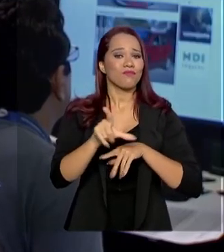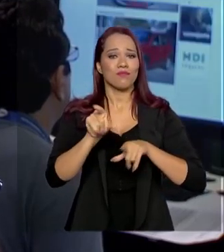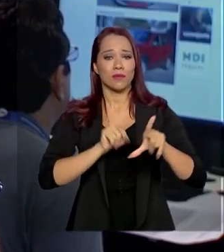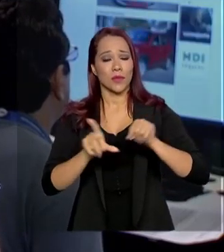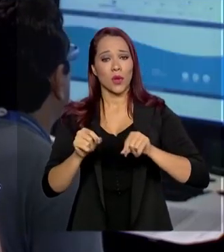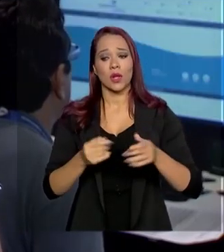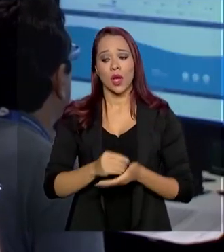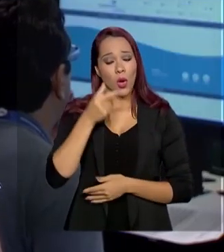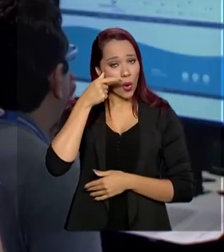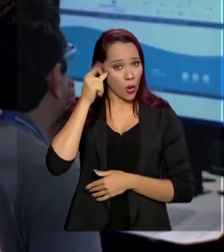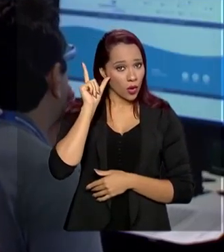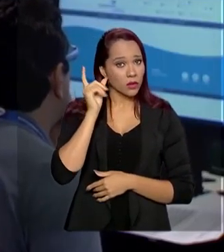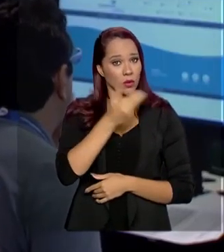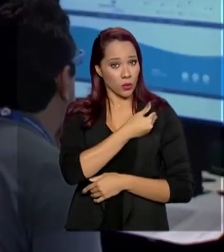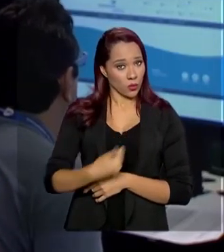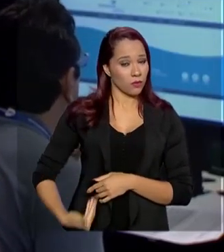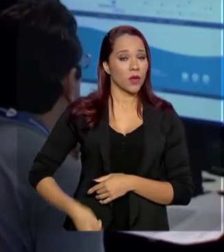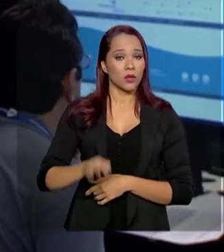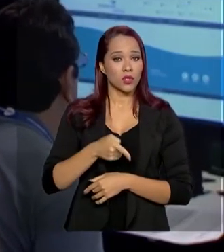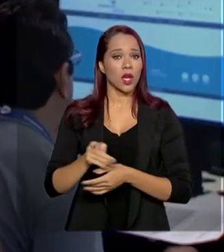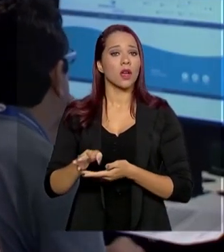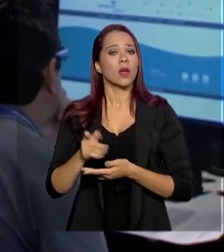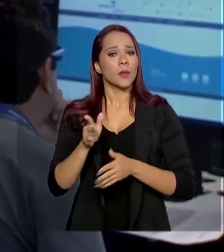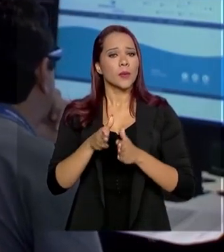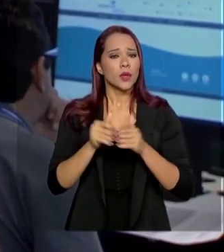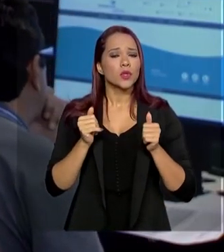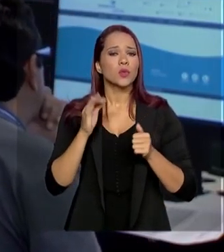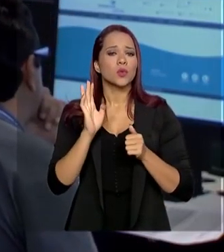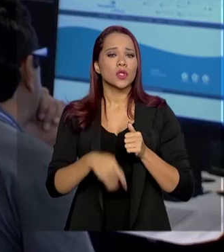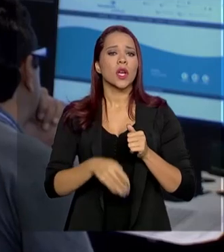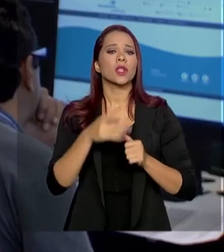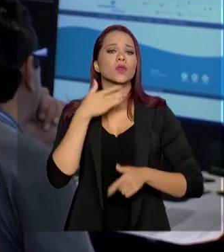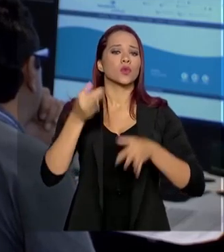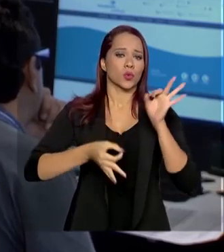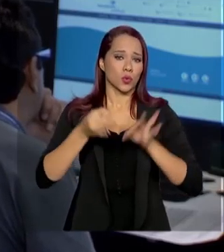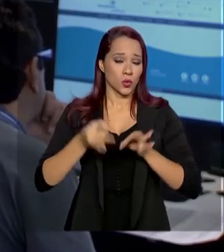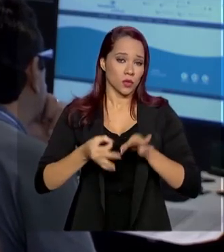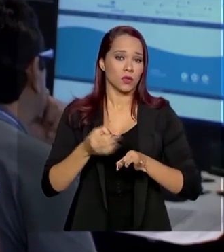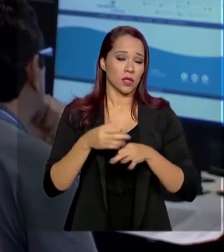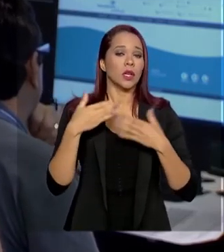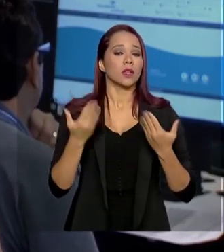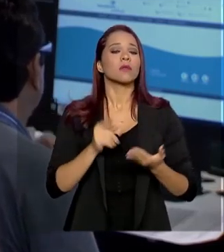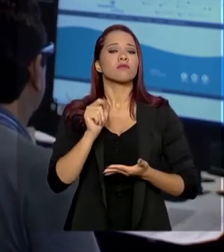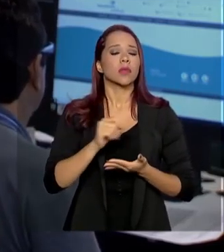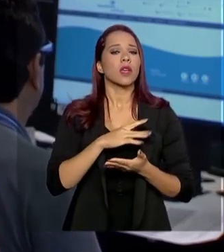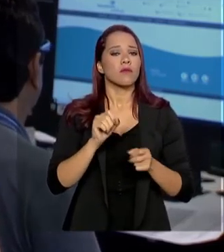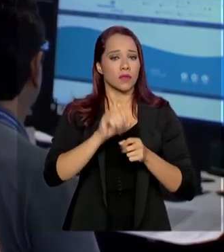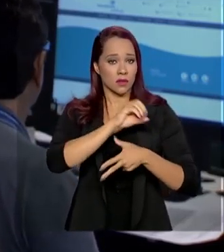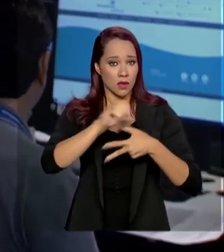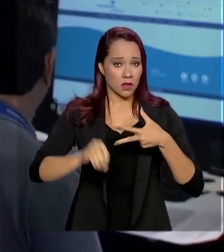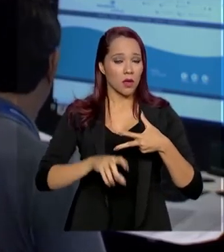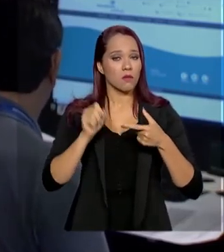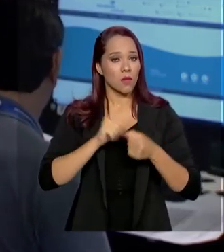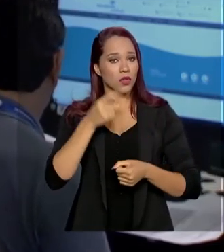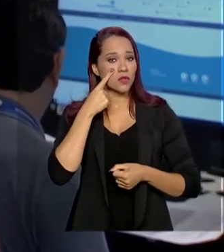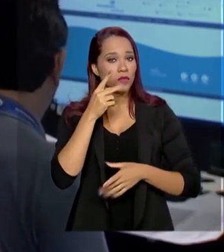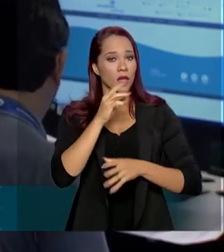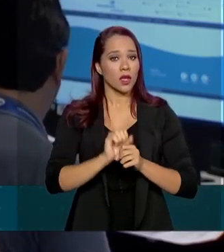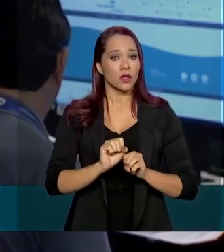escolha ontem mesmo o governo já recorreu da decisão da justiça enquanto isso o enem pode